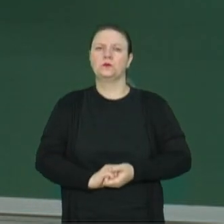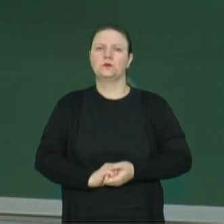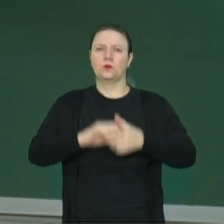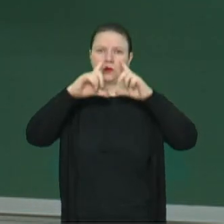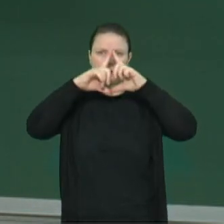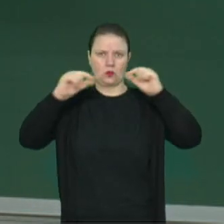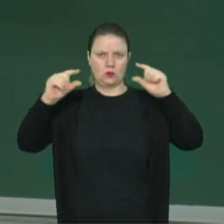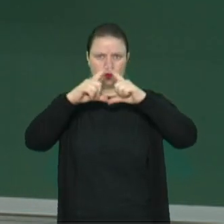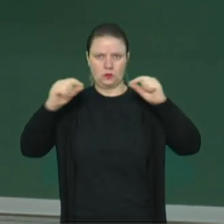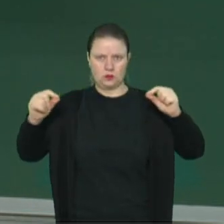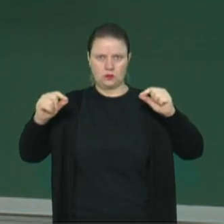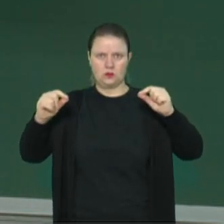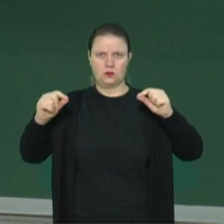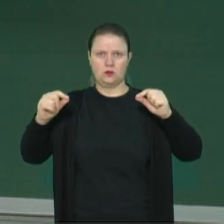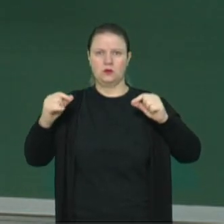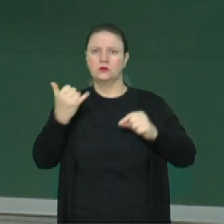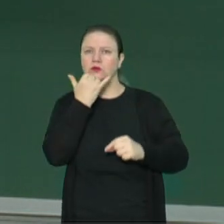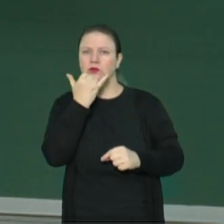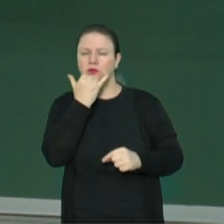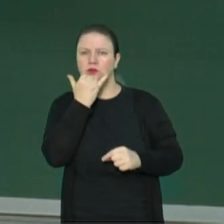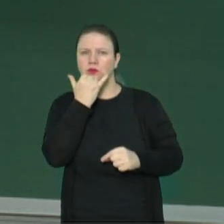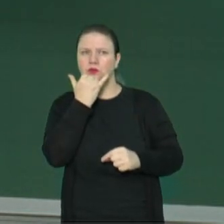no Japão, né? Na China, perdão,